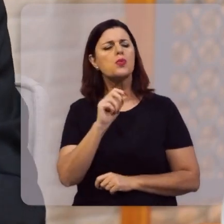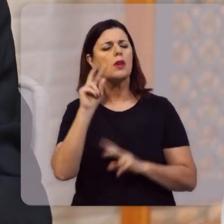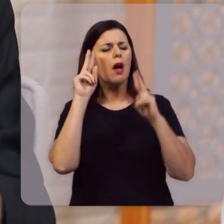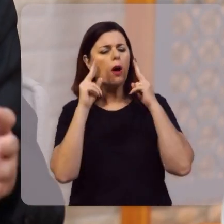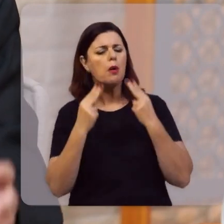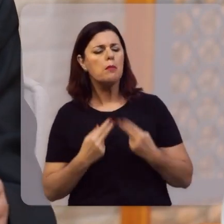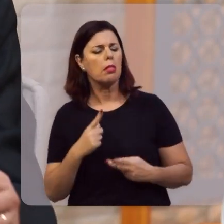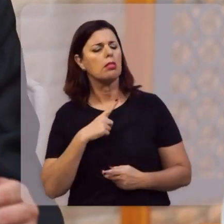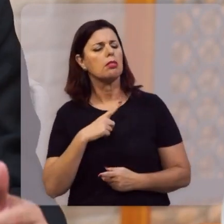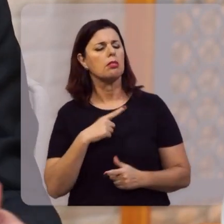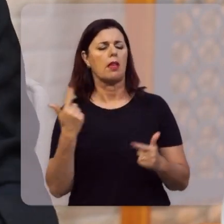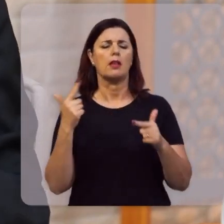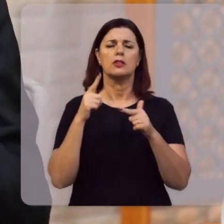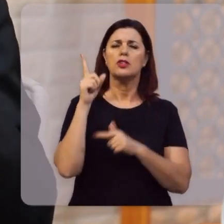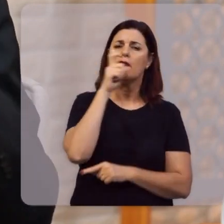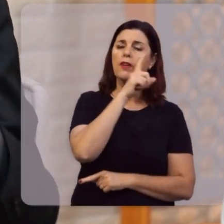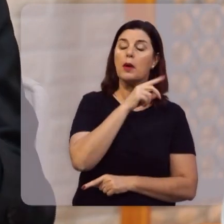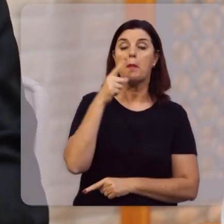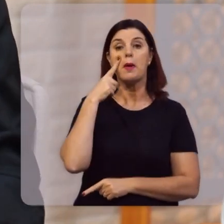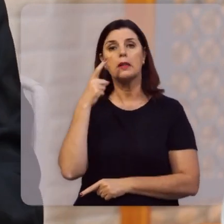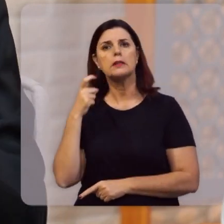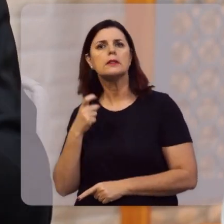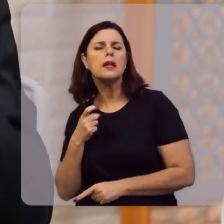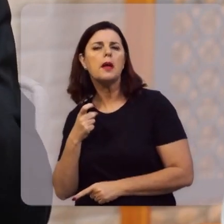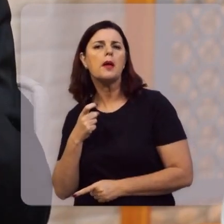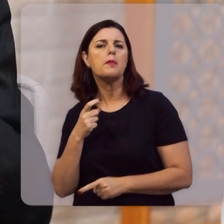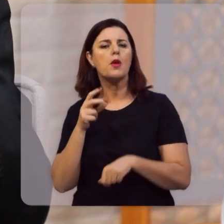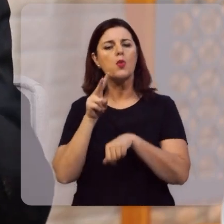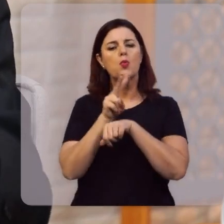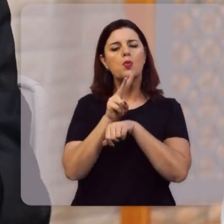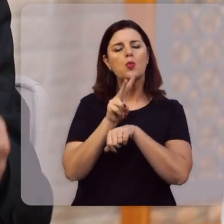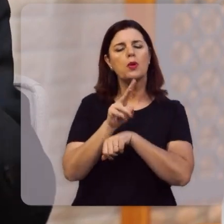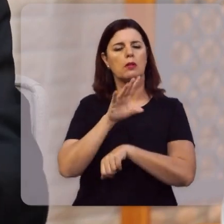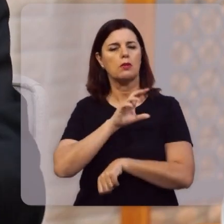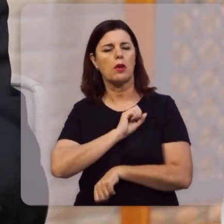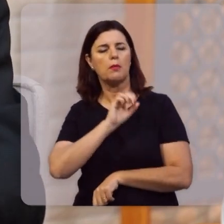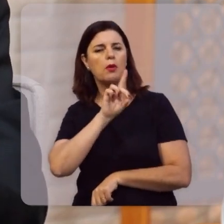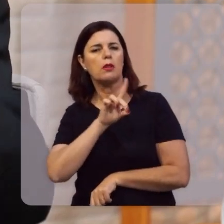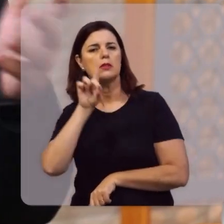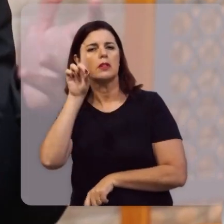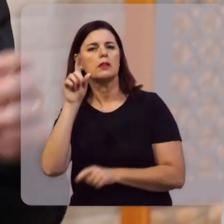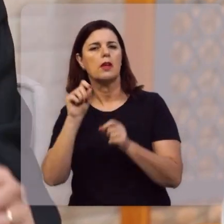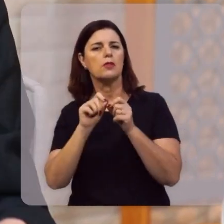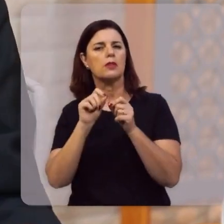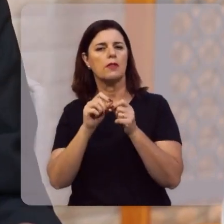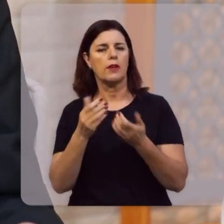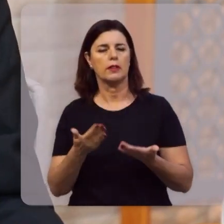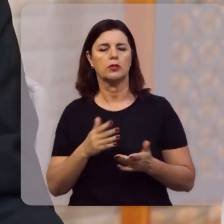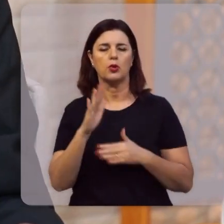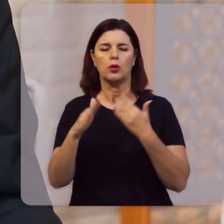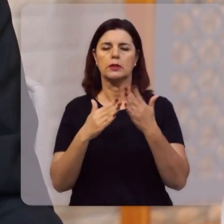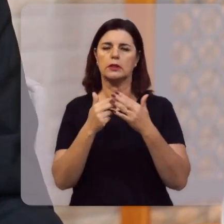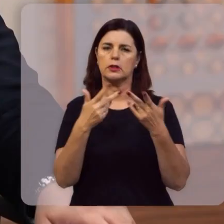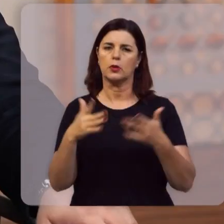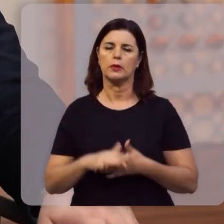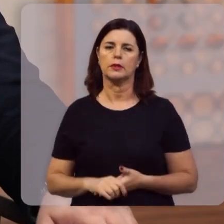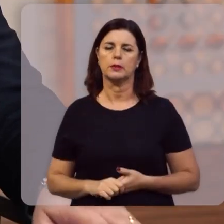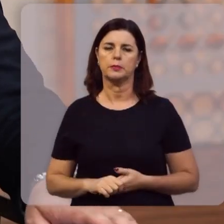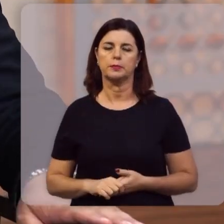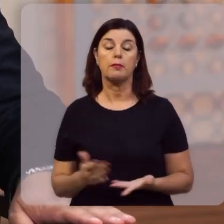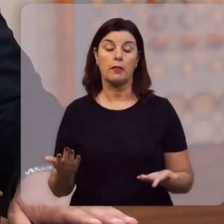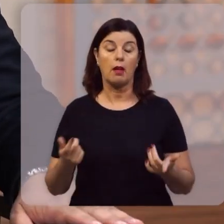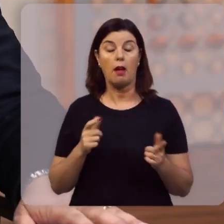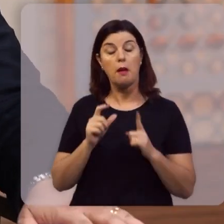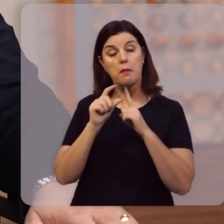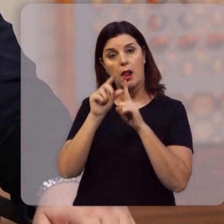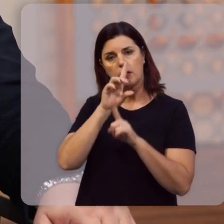humanidade tem essa dificuldade de perceber o cuidado amoroso de um Deus que foi aquele que criou todas as coisas? A palavra de